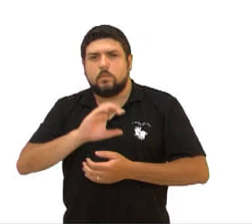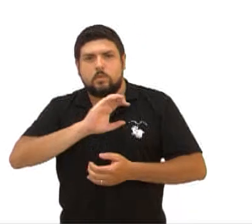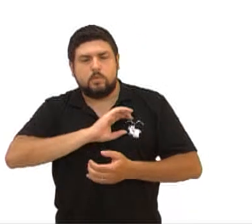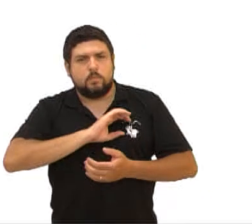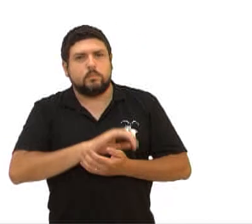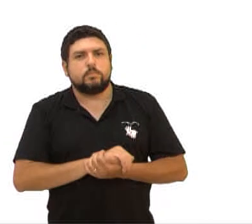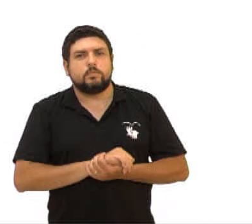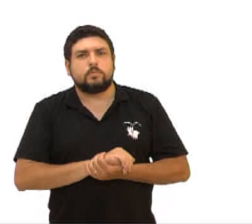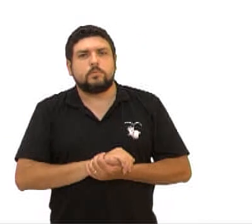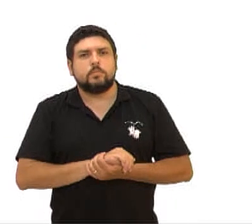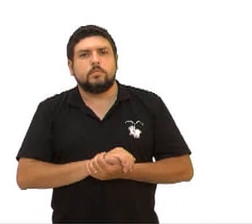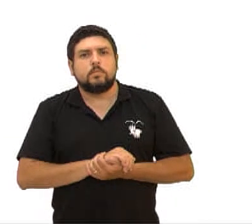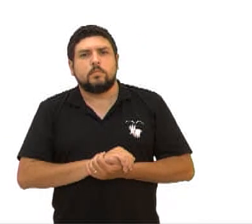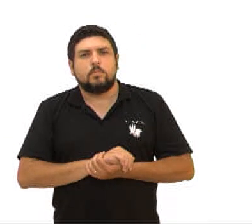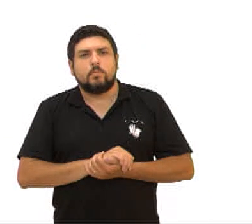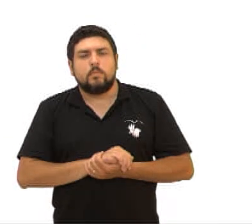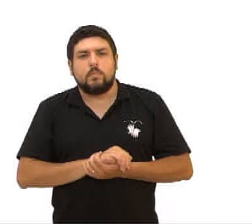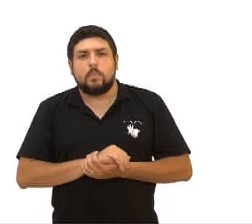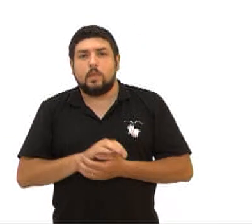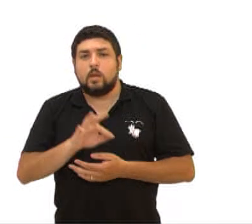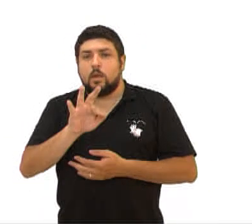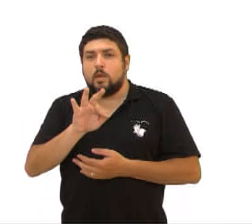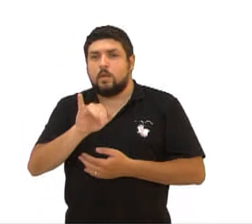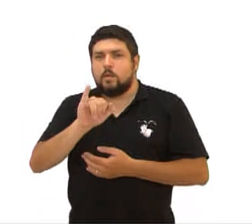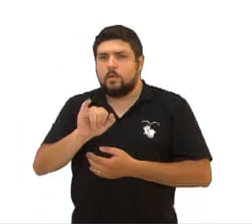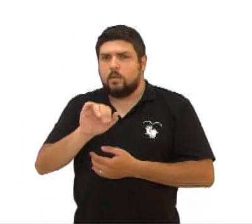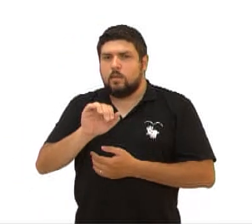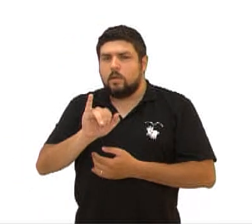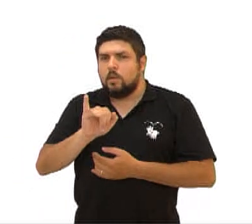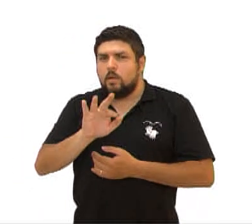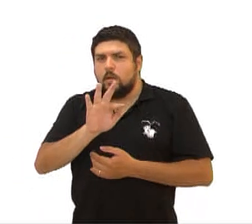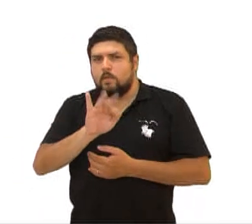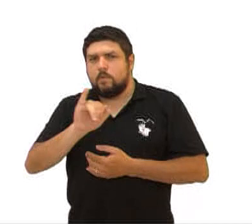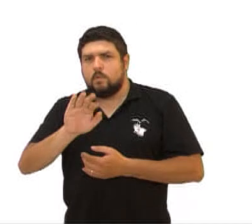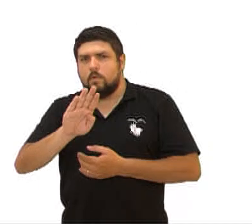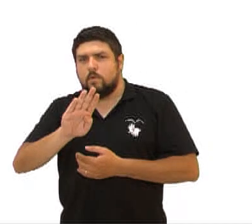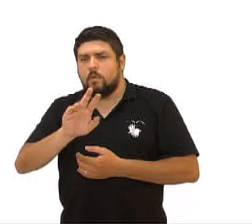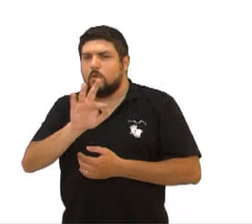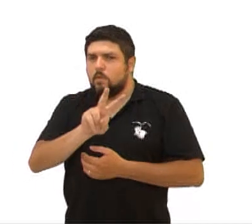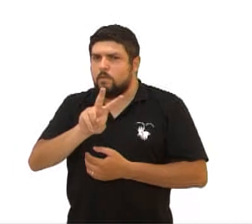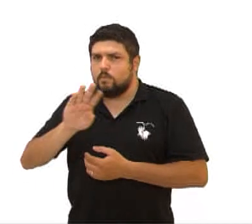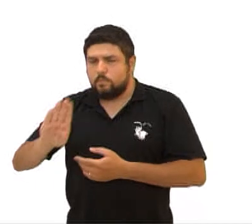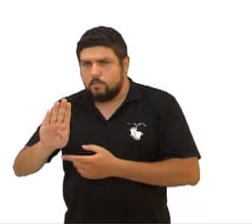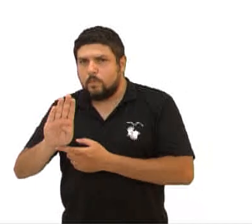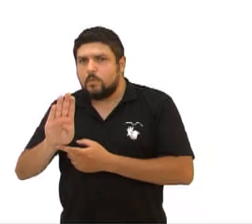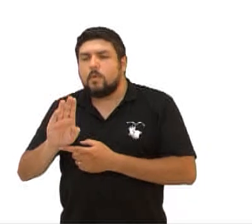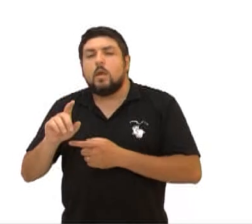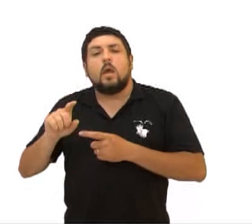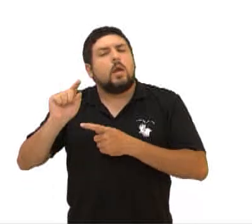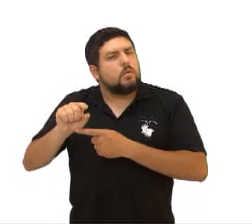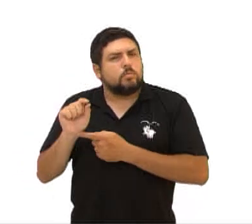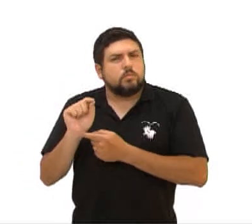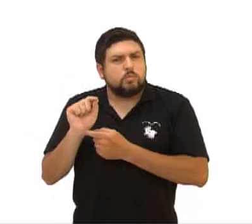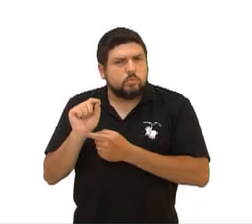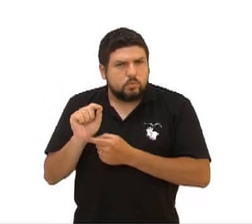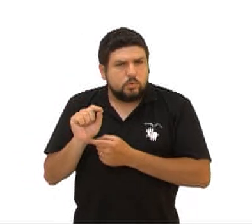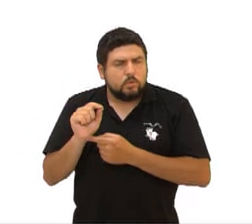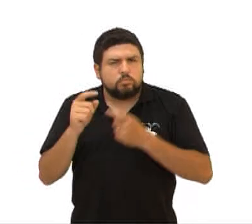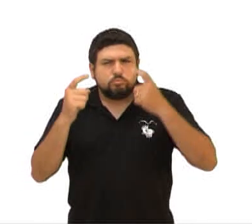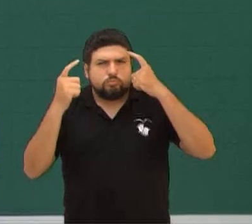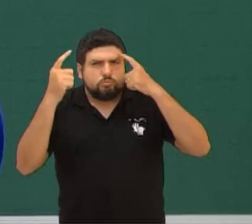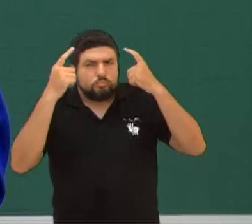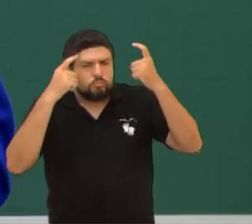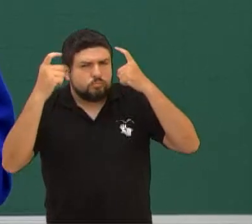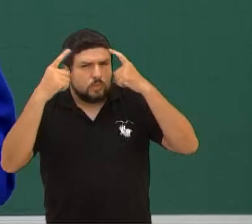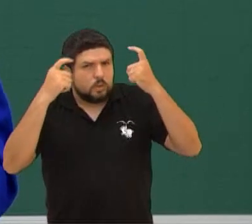a Federação Internacional de Voleibol, que é como se fosse a FIFA do futebol, mas é do vôlei, e ela veio com ideias, né?